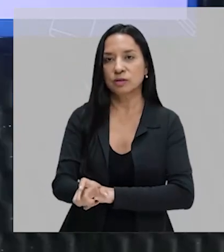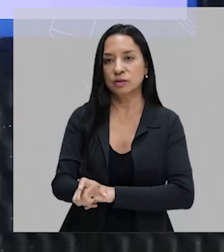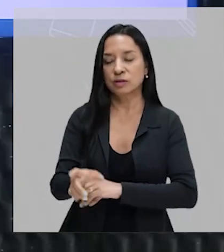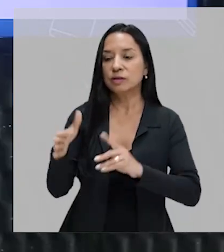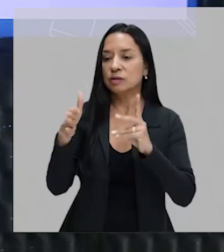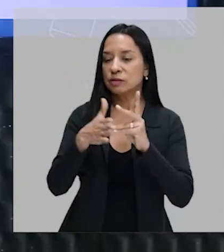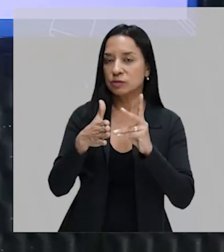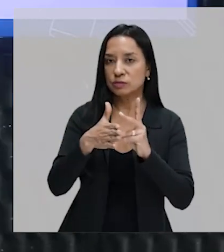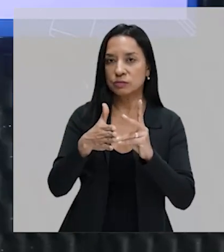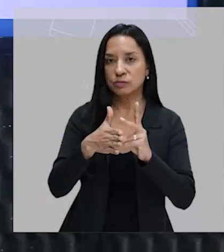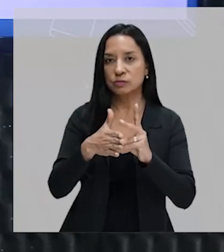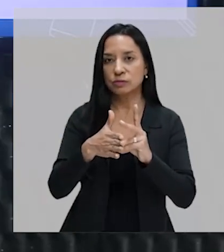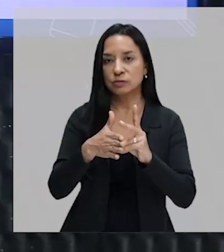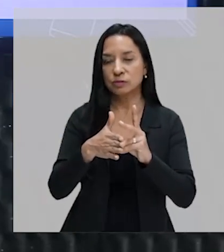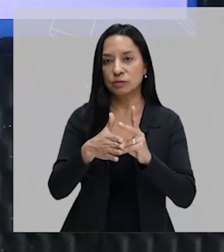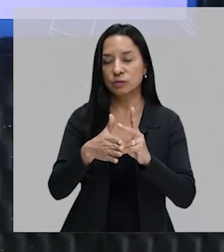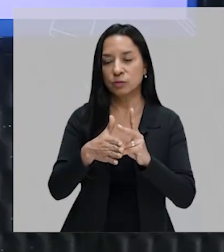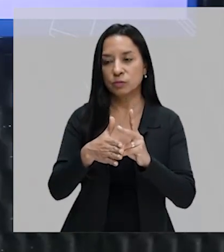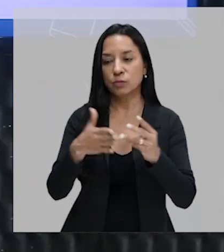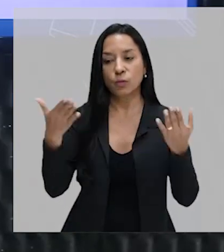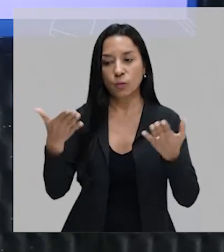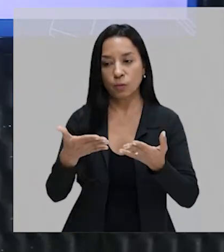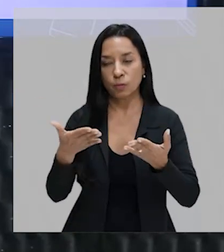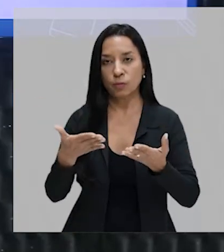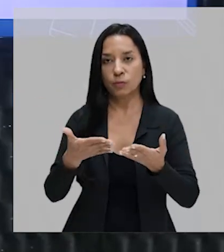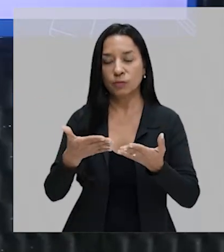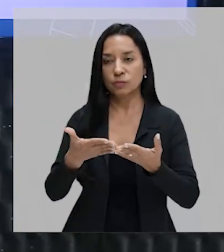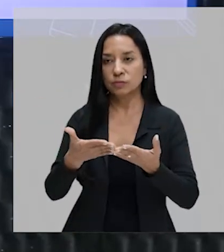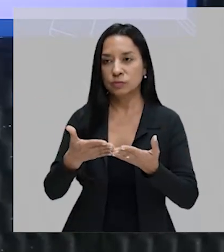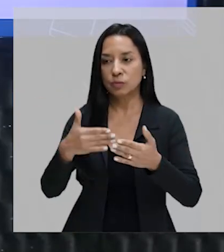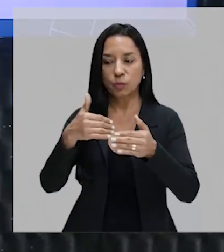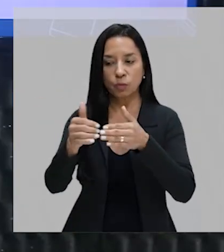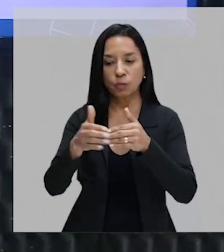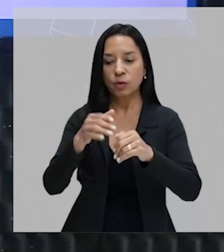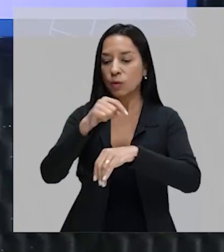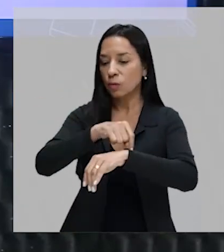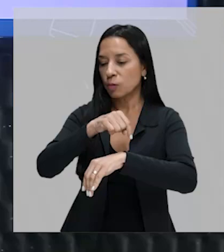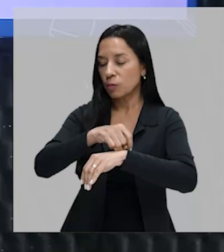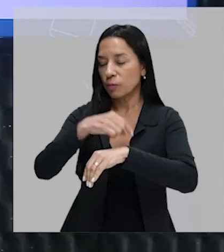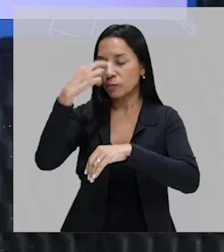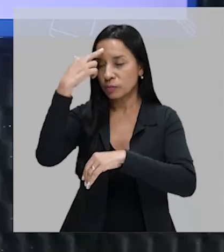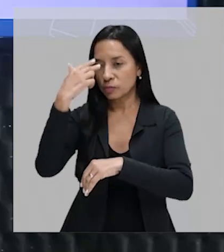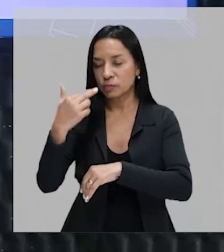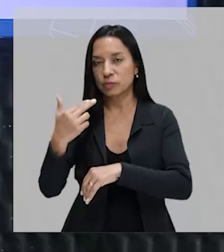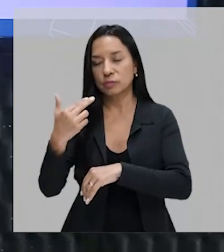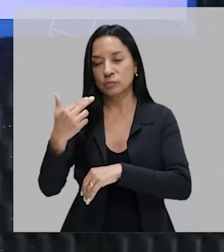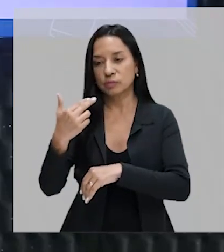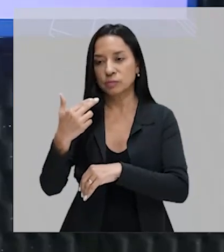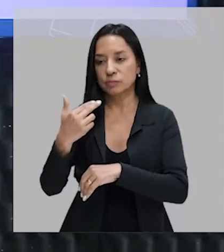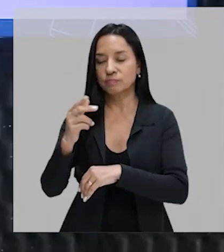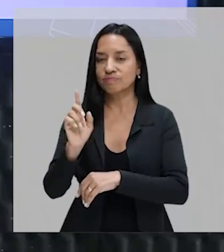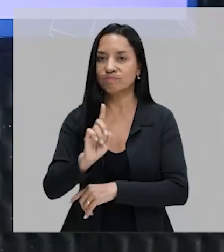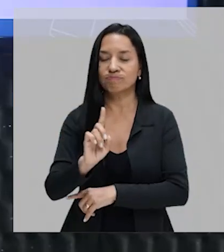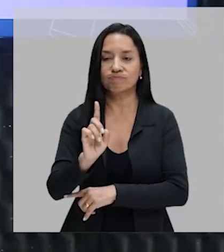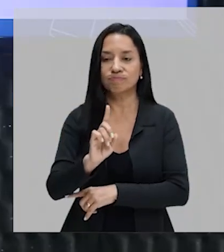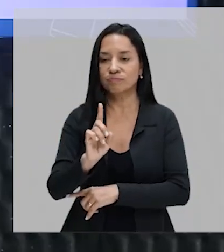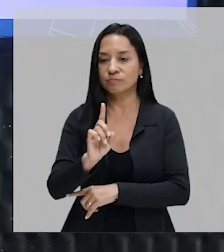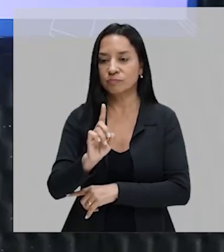indígena na atualidade, ou em qualquer outro momento histórico, não